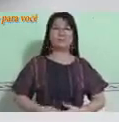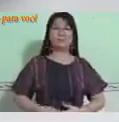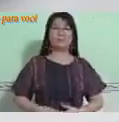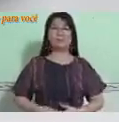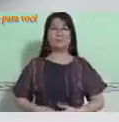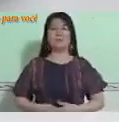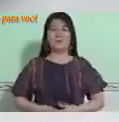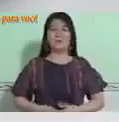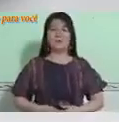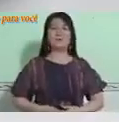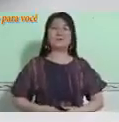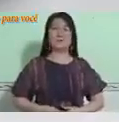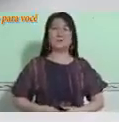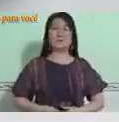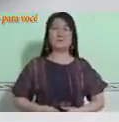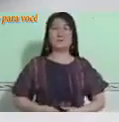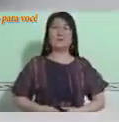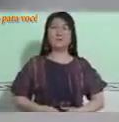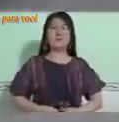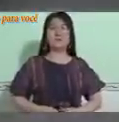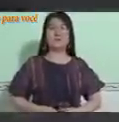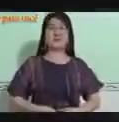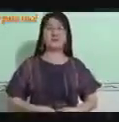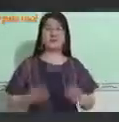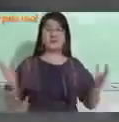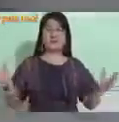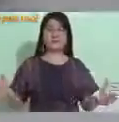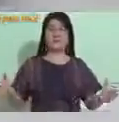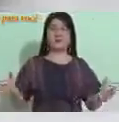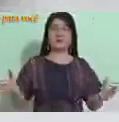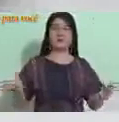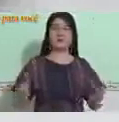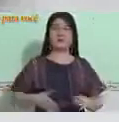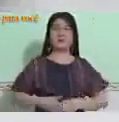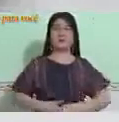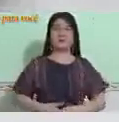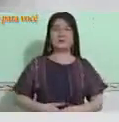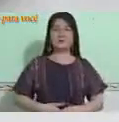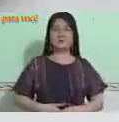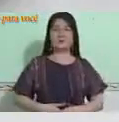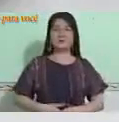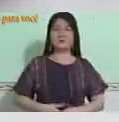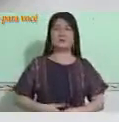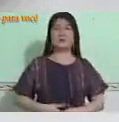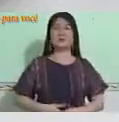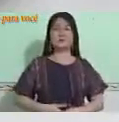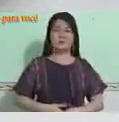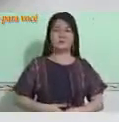é quando uma pessoa tem uma sensação de ficar presa e a incapacidade de ficar em lugares fechados.